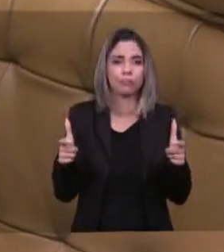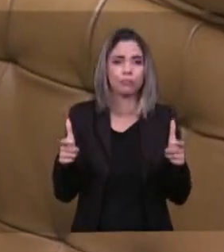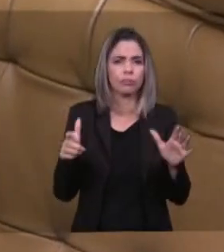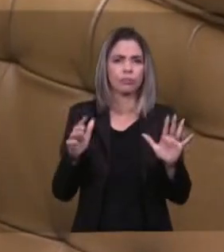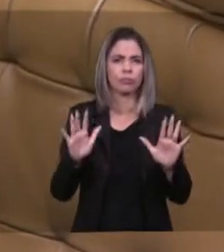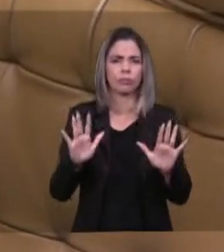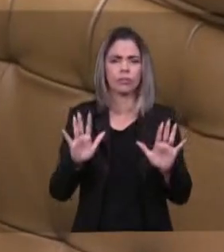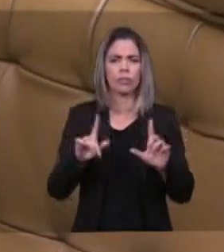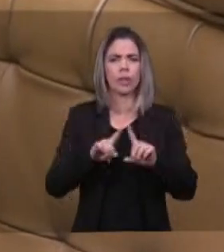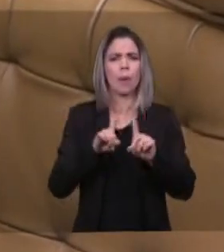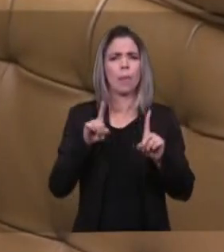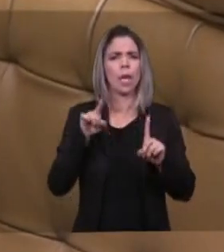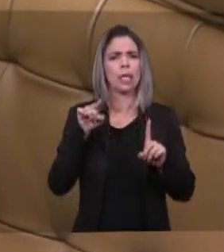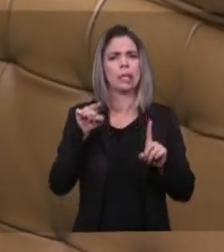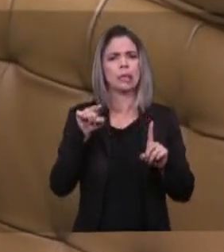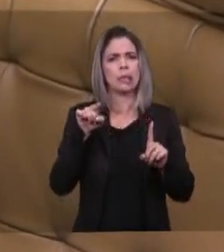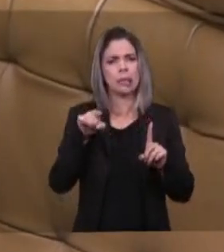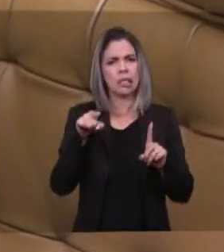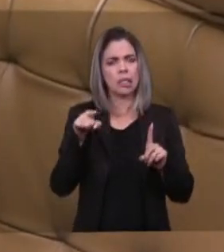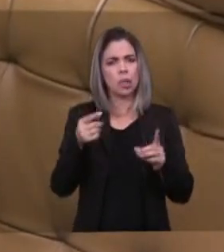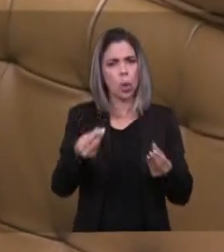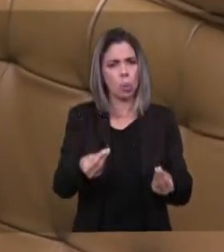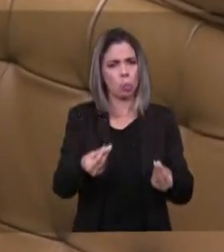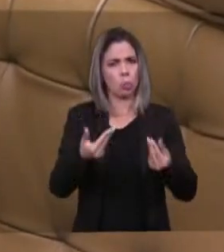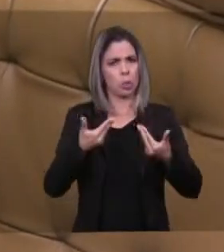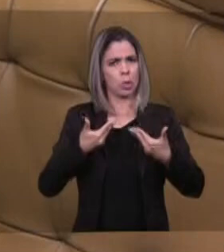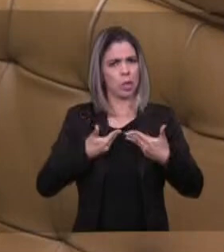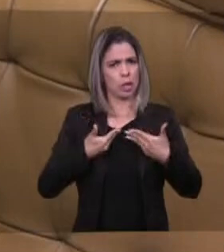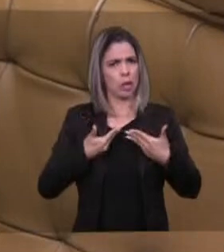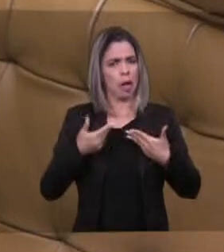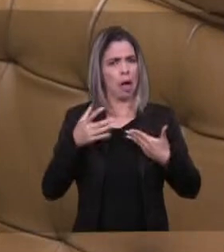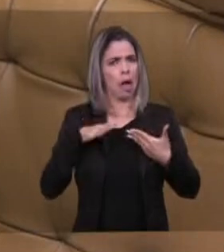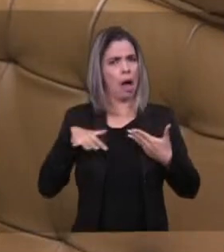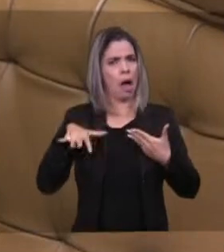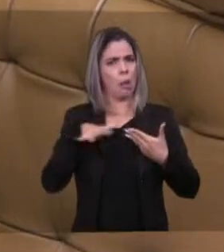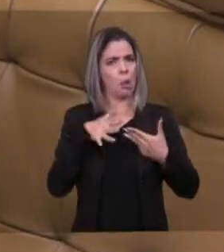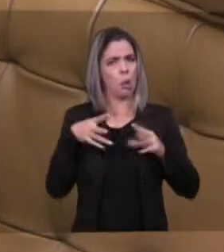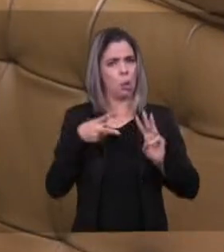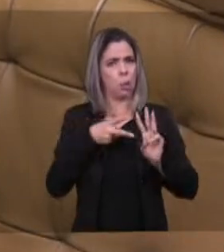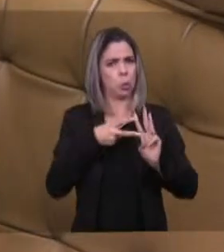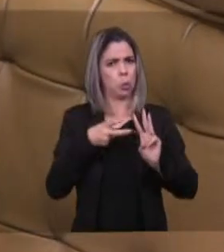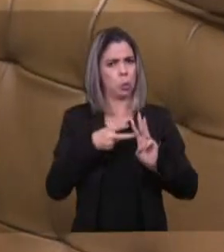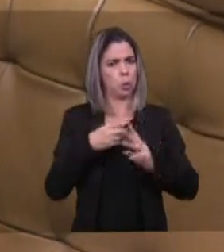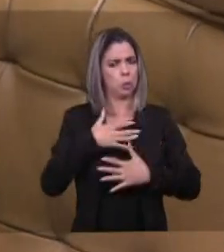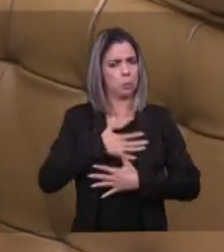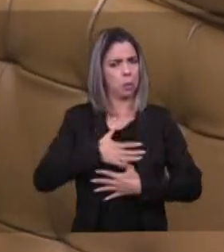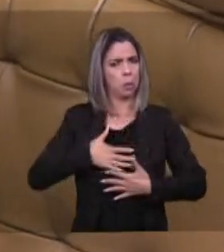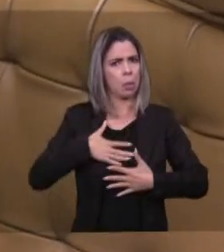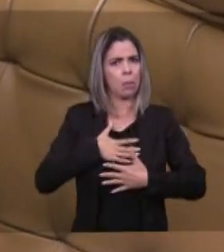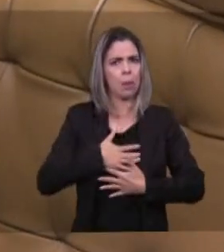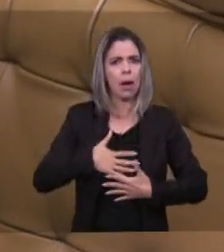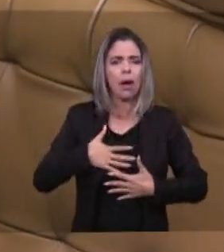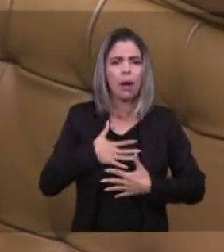E isso está trazendo bem-aventurança para eles, felicidade, bem-estar?